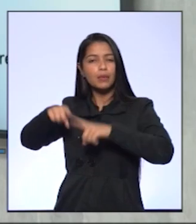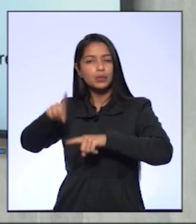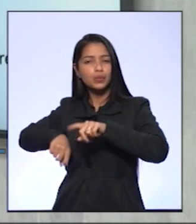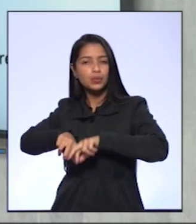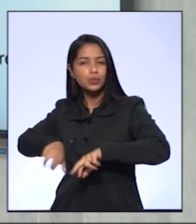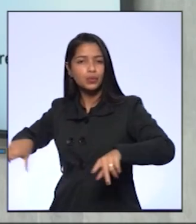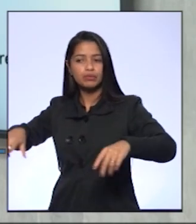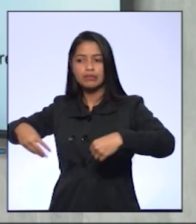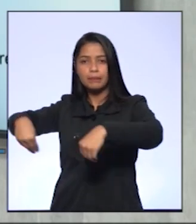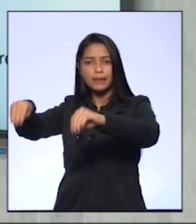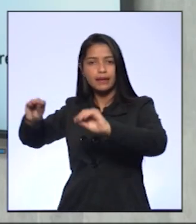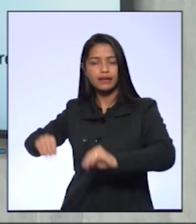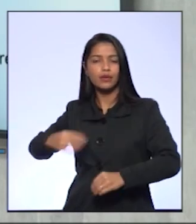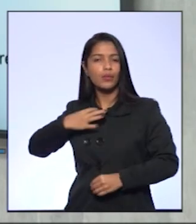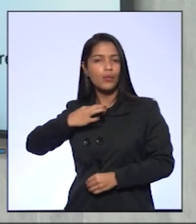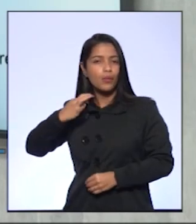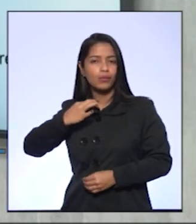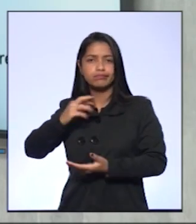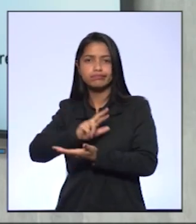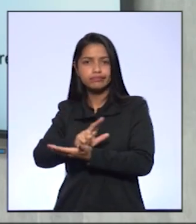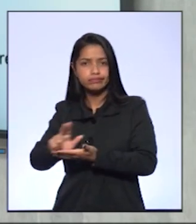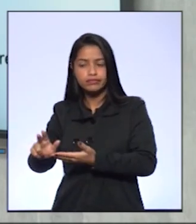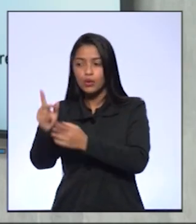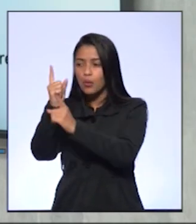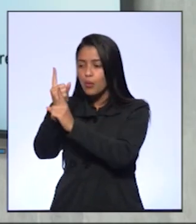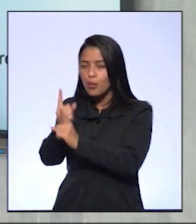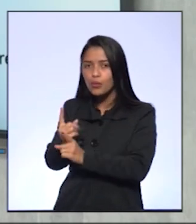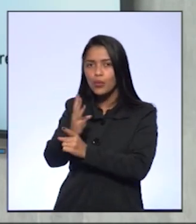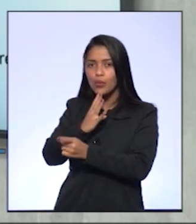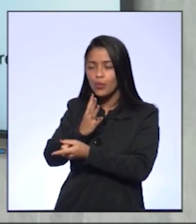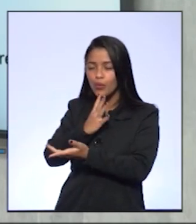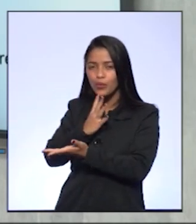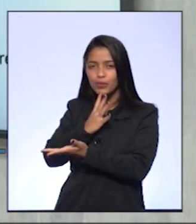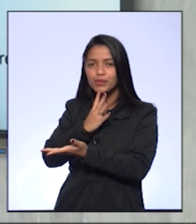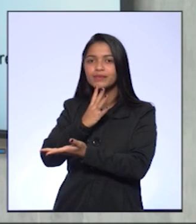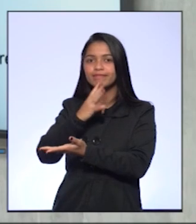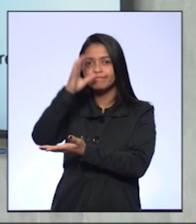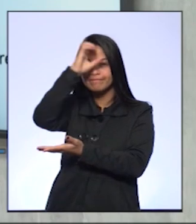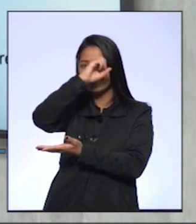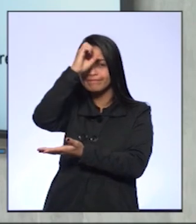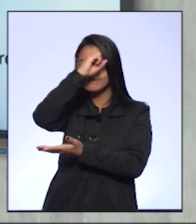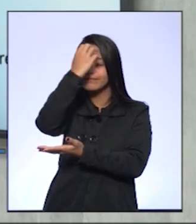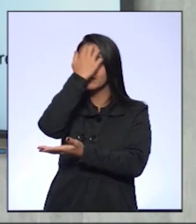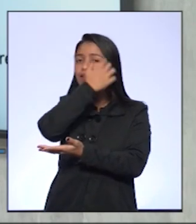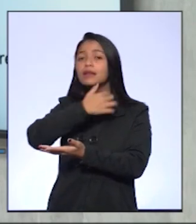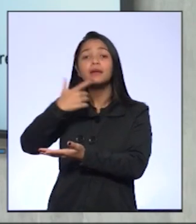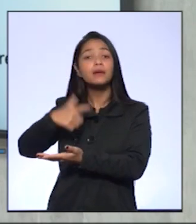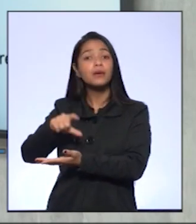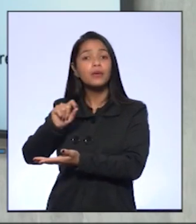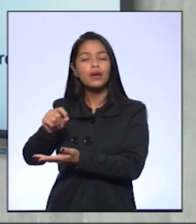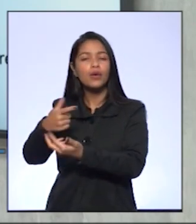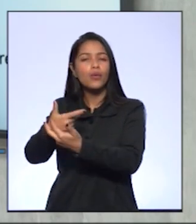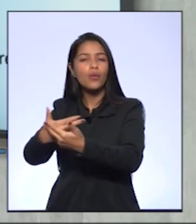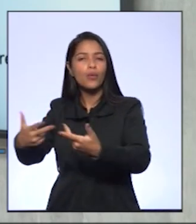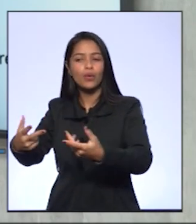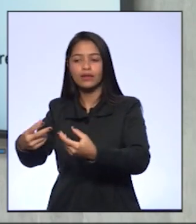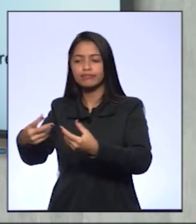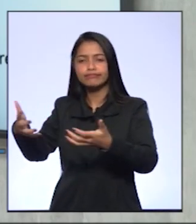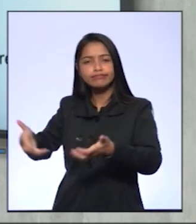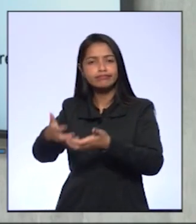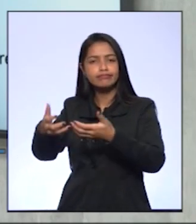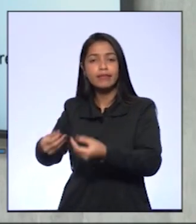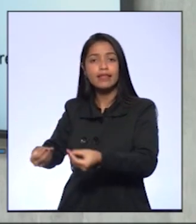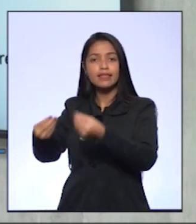tapetes, os tecidos, as roupas. Eles conheceram, inclusive, produtos de origem vegetal, de cor e de cheiro,